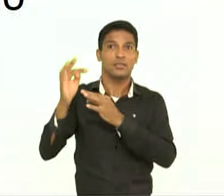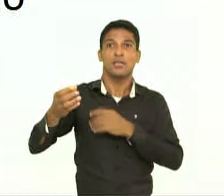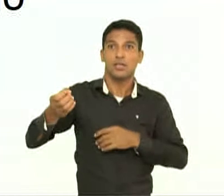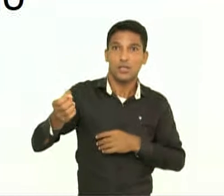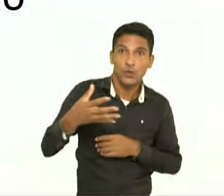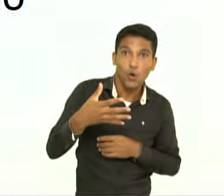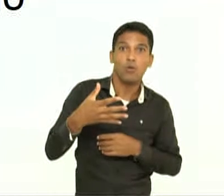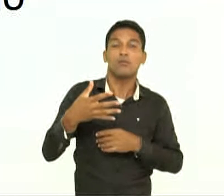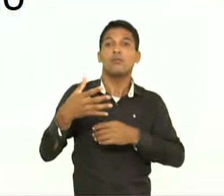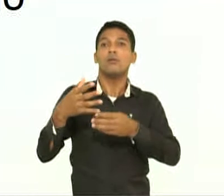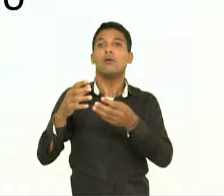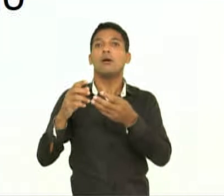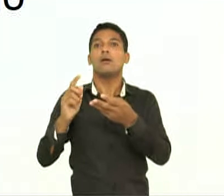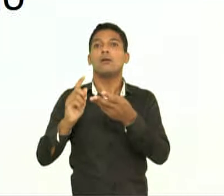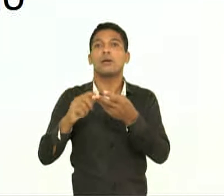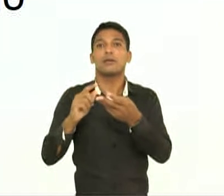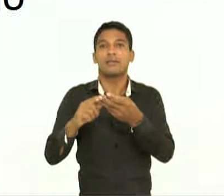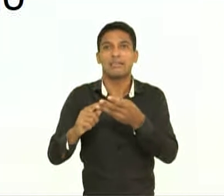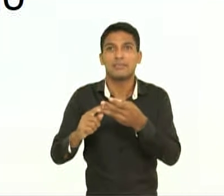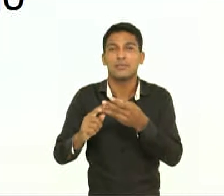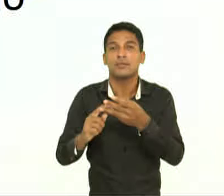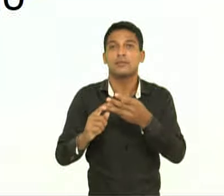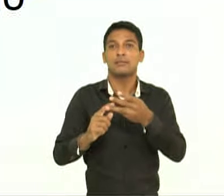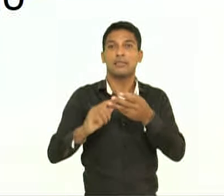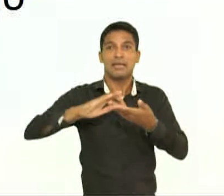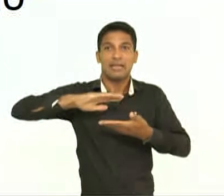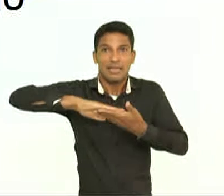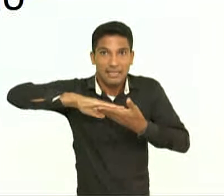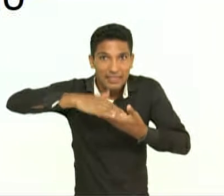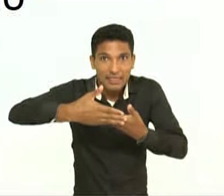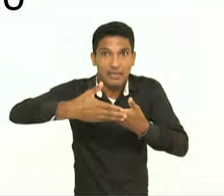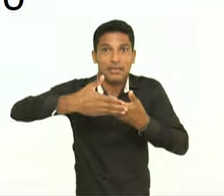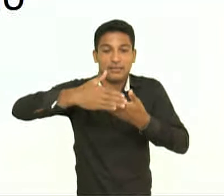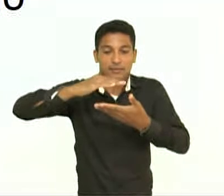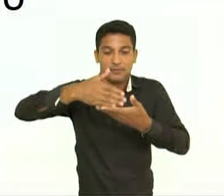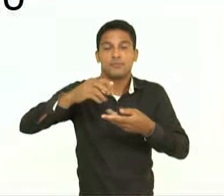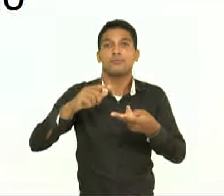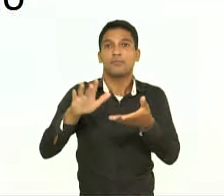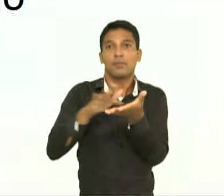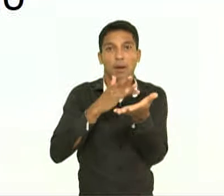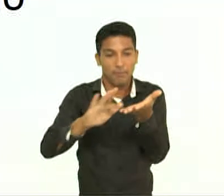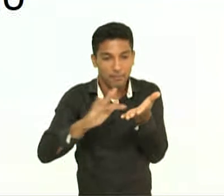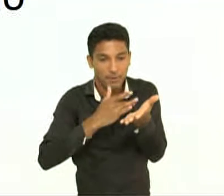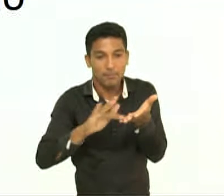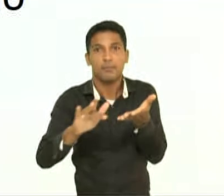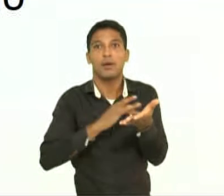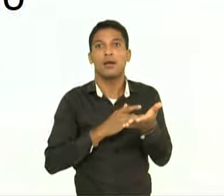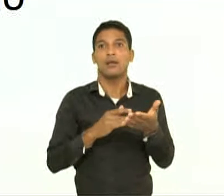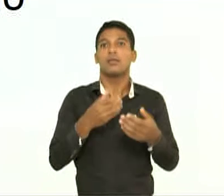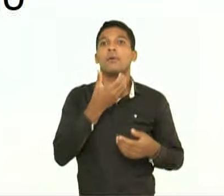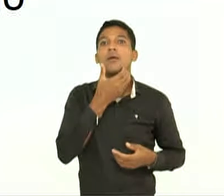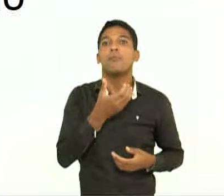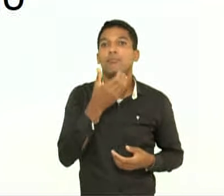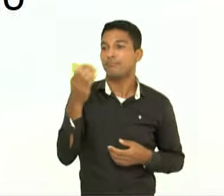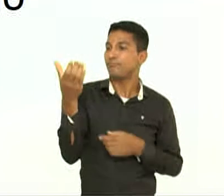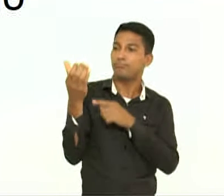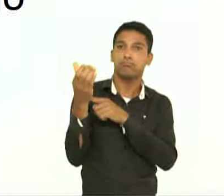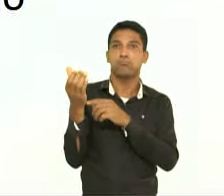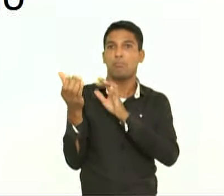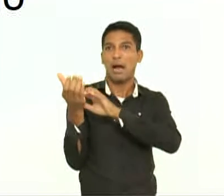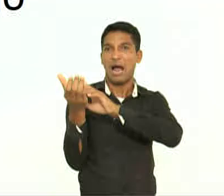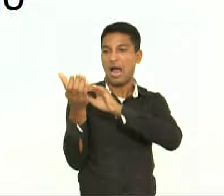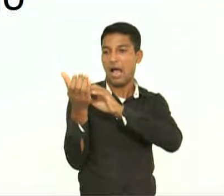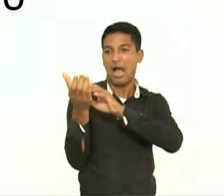de computadores, de tablets, de smartphones que permitem essa rápida comunicação entre os